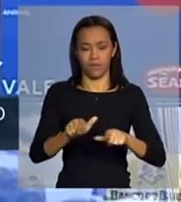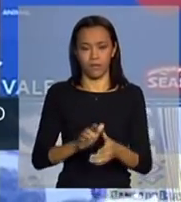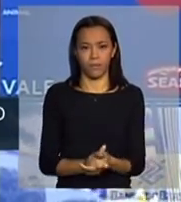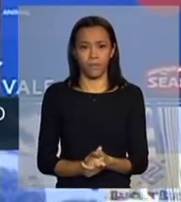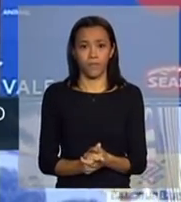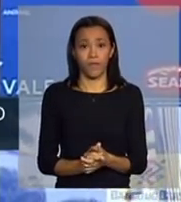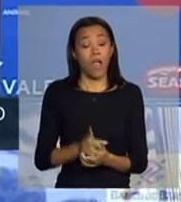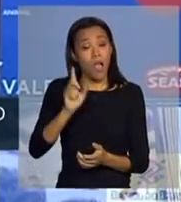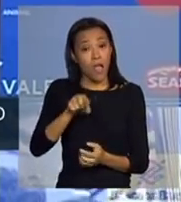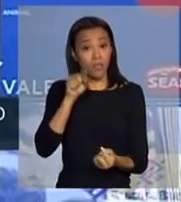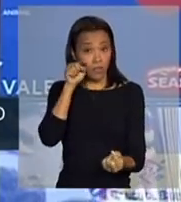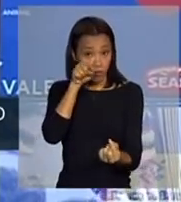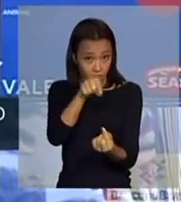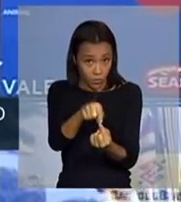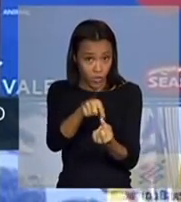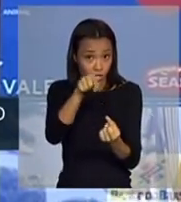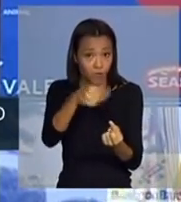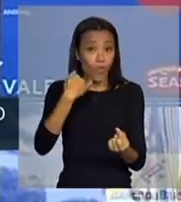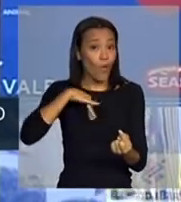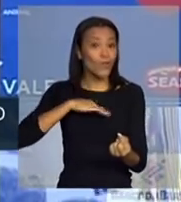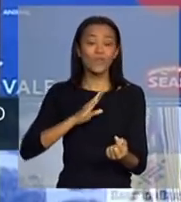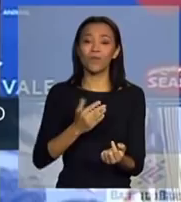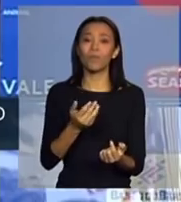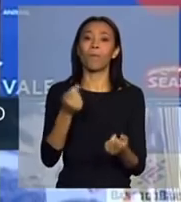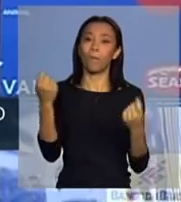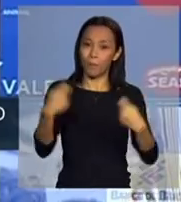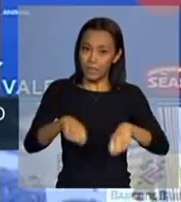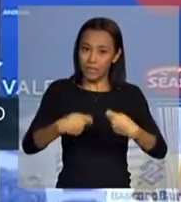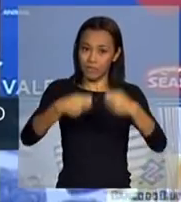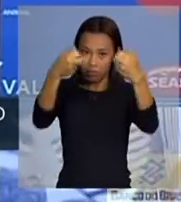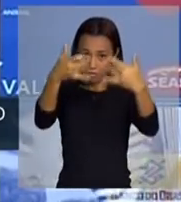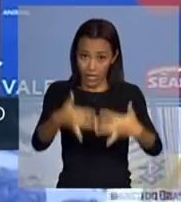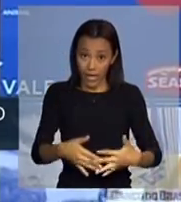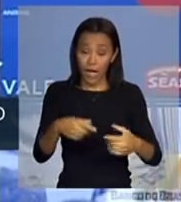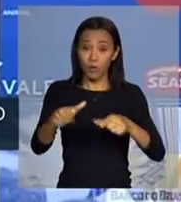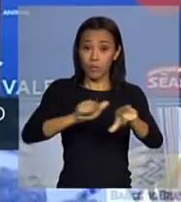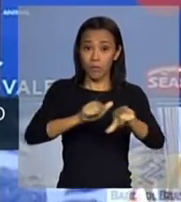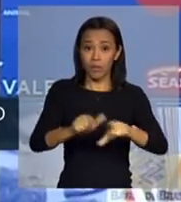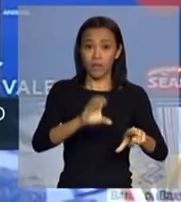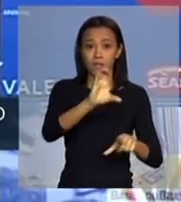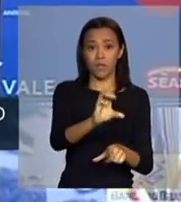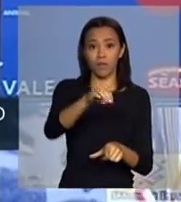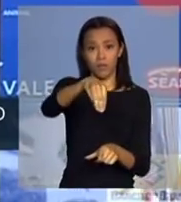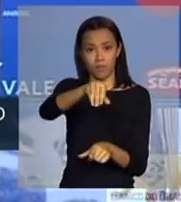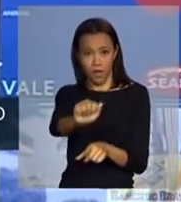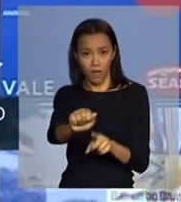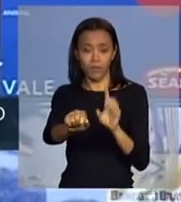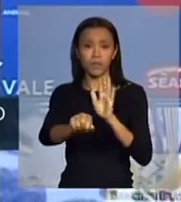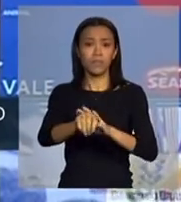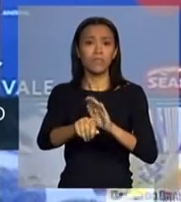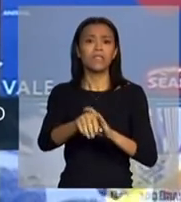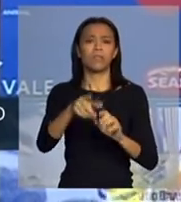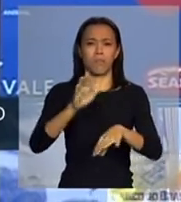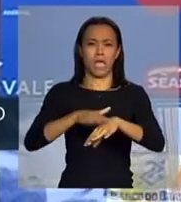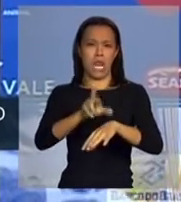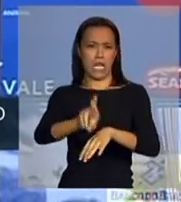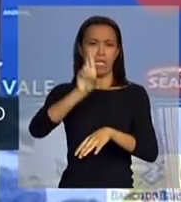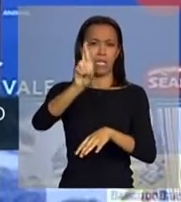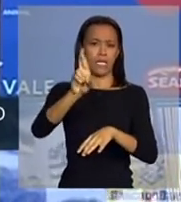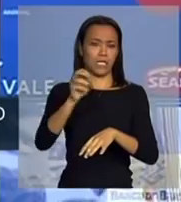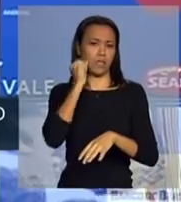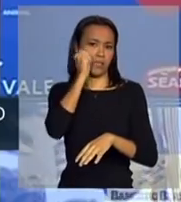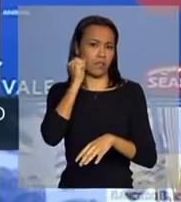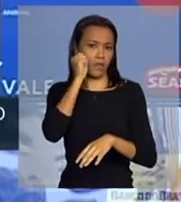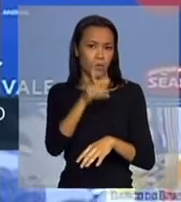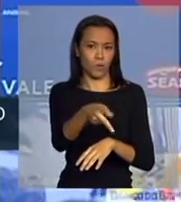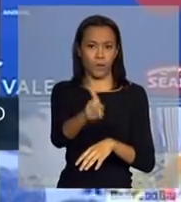Nesse sentido, não podemos deixar de destacar o trabalho da CNA e a liderança da senadora Cátia Abreu na promoção